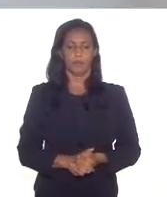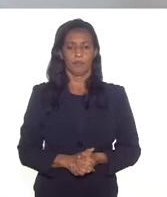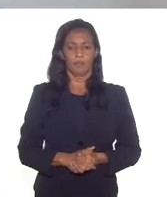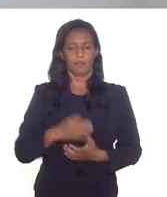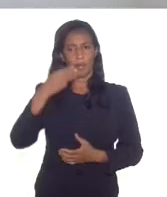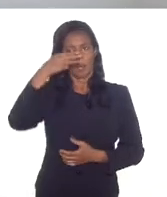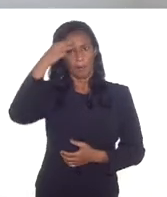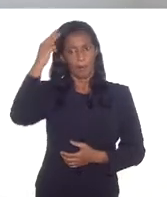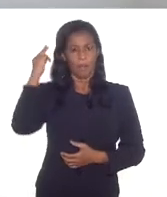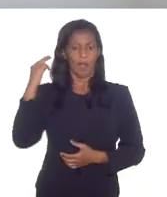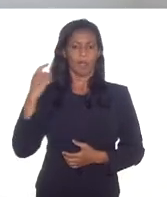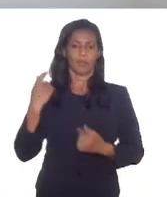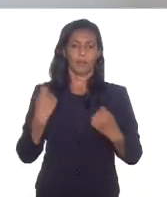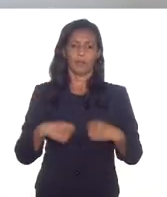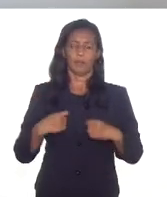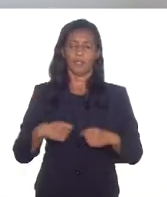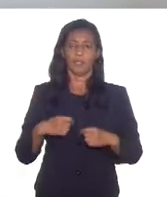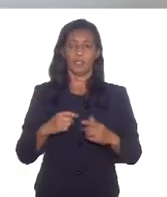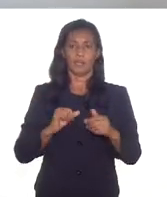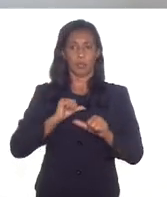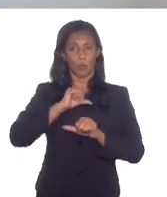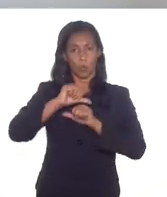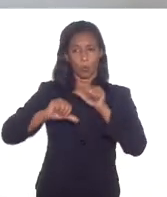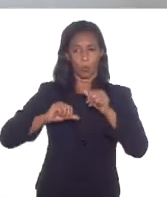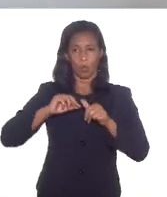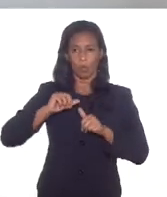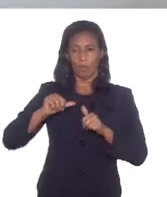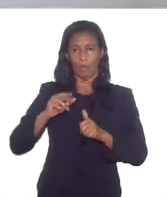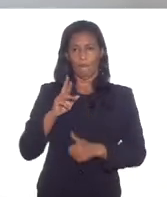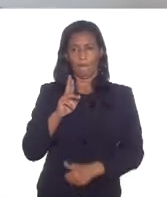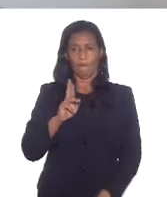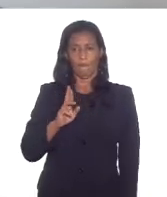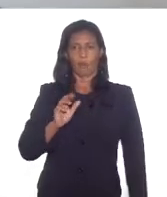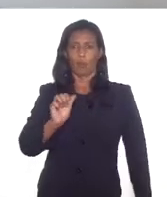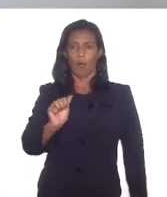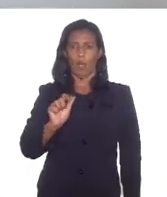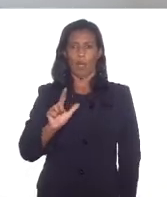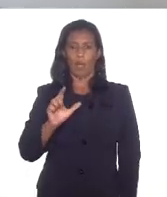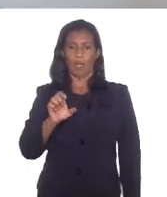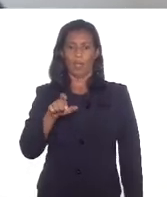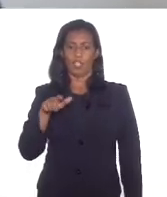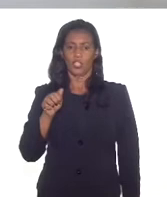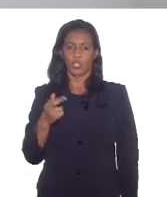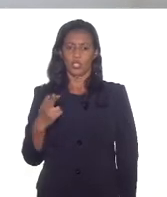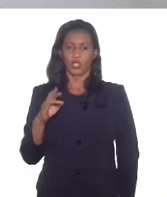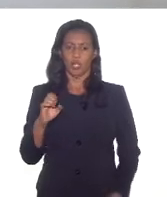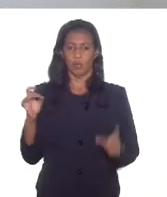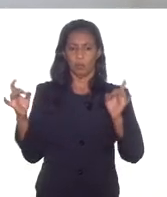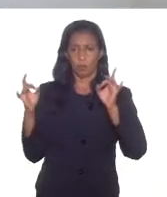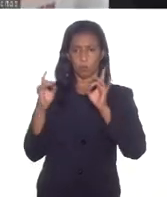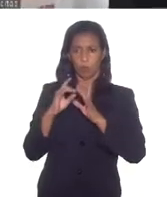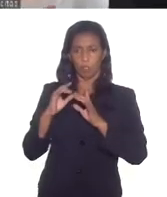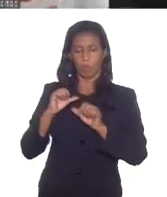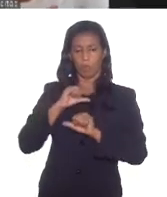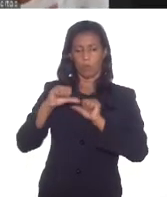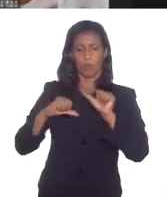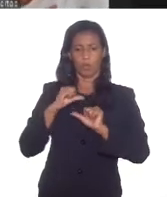tem que fazer aquela ressalva da emenda do Alexandre Freitas. Foi